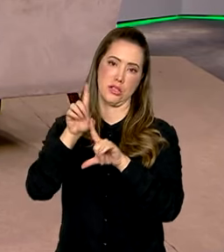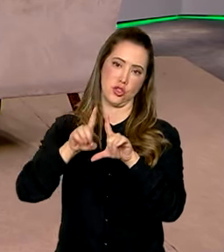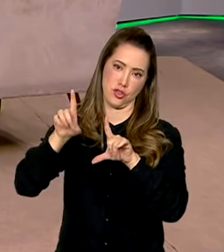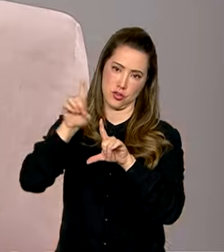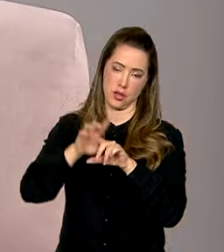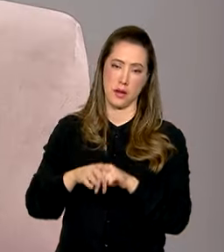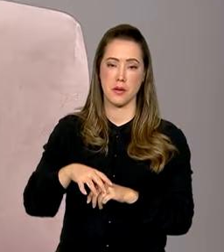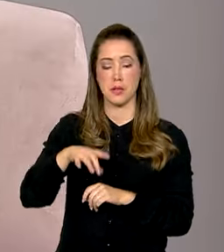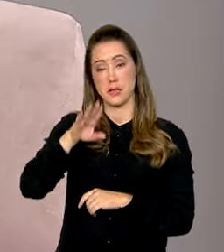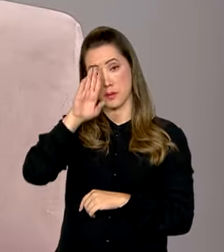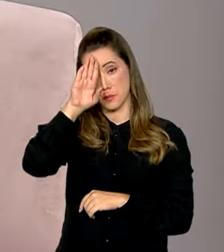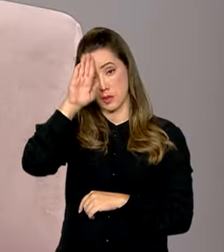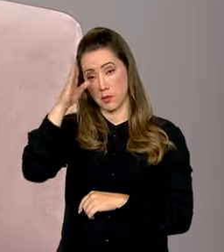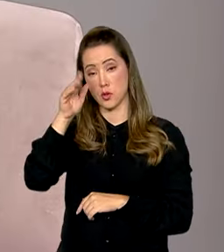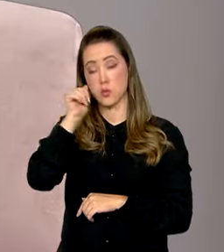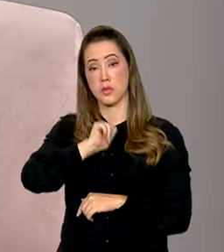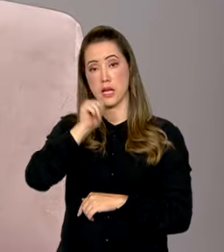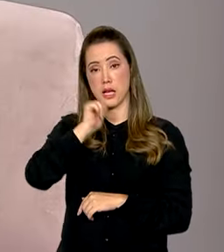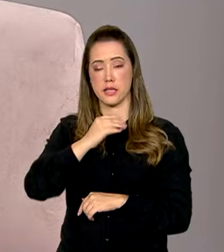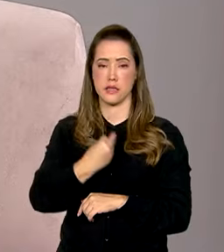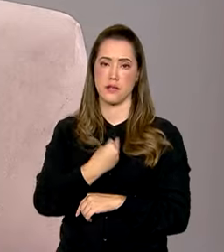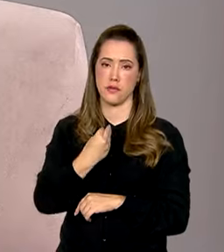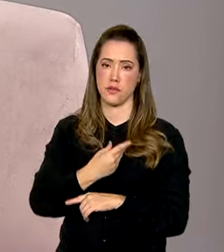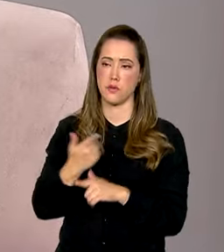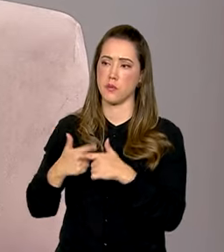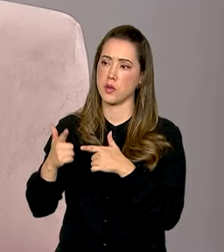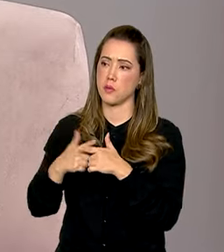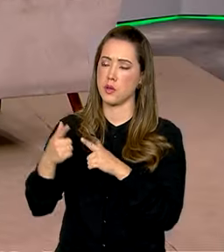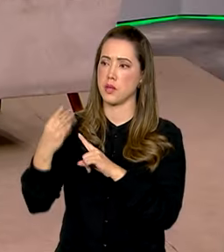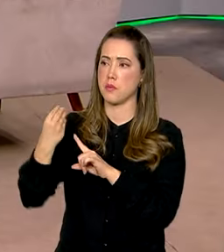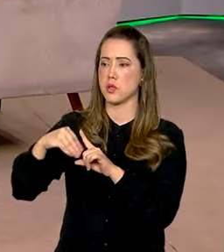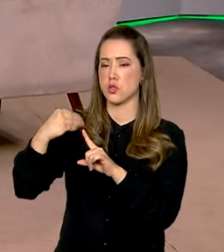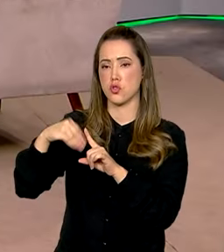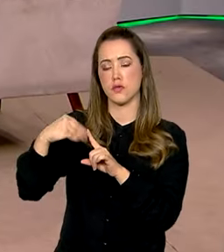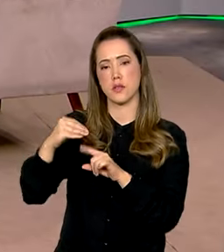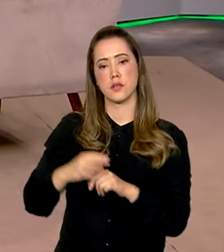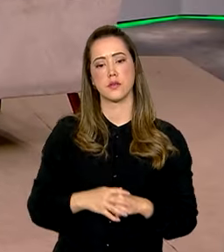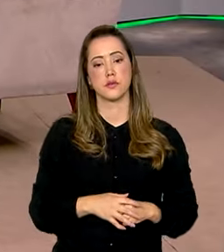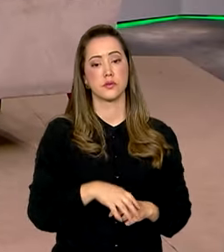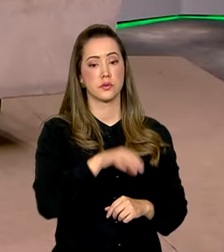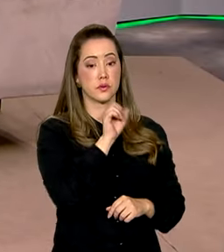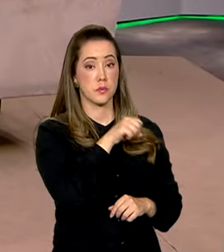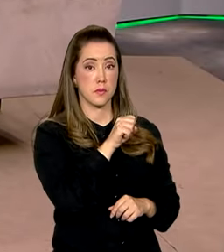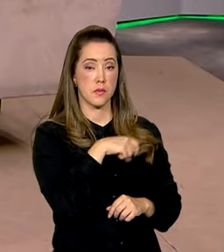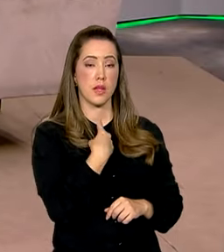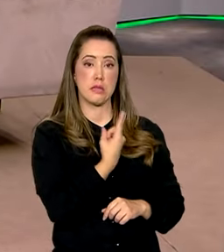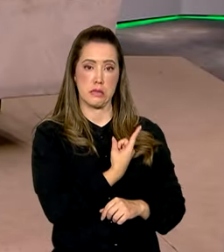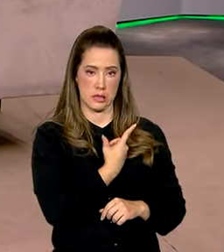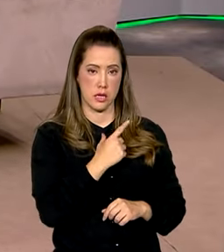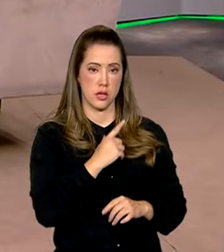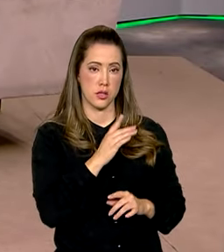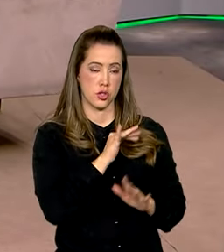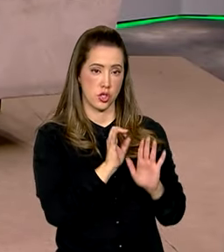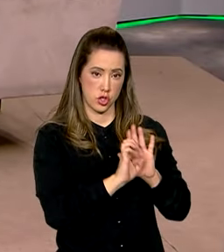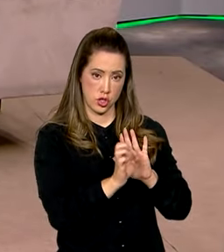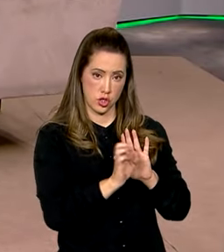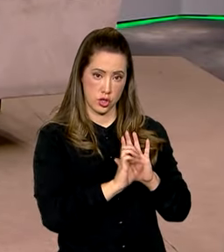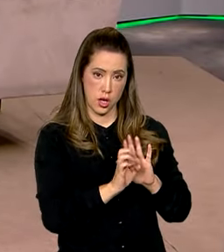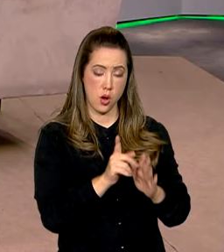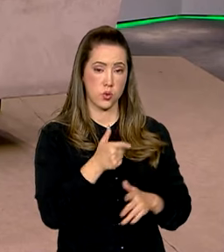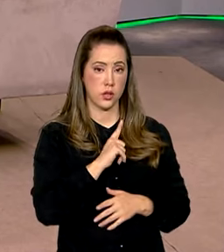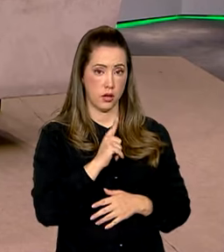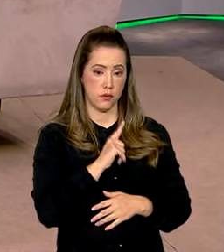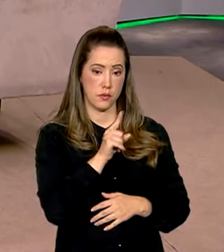que vivem em situações de vulnerabilidade. Você pode dar algum detalhe sobre isso? Sim, nós lançamos recentemente um edital,